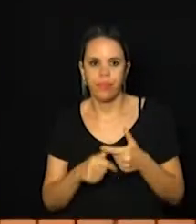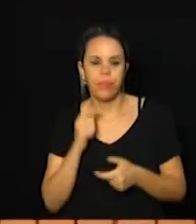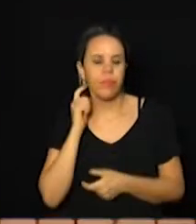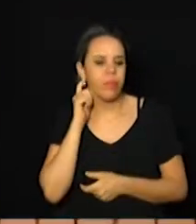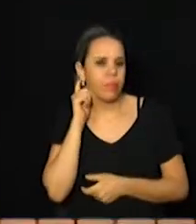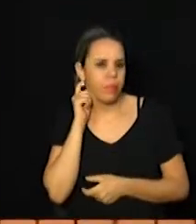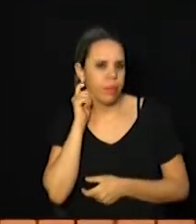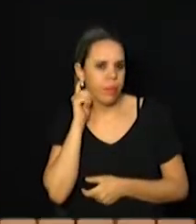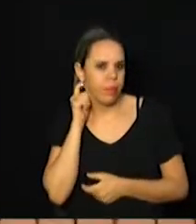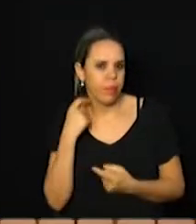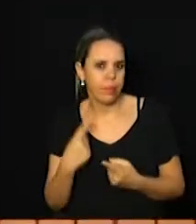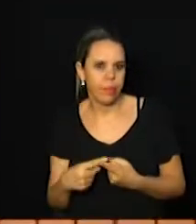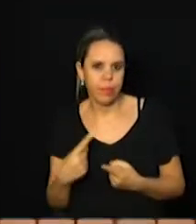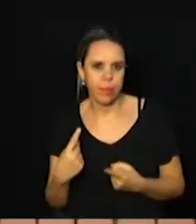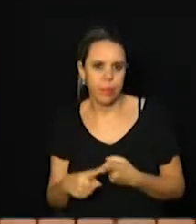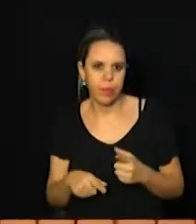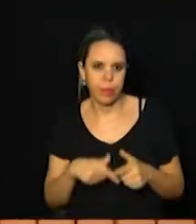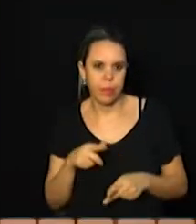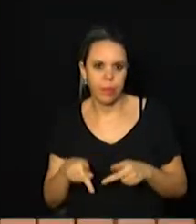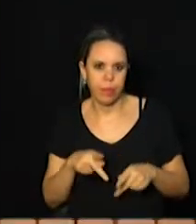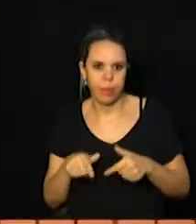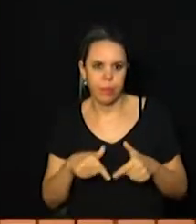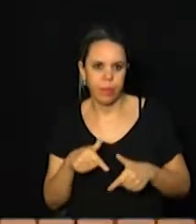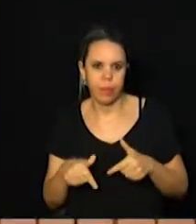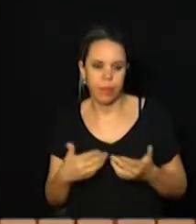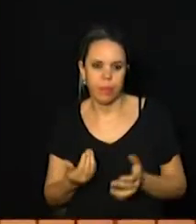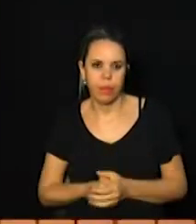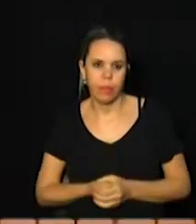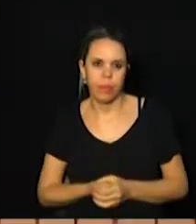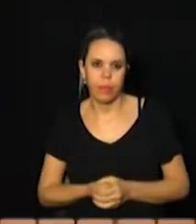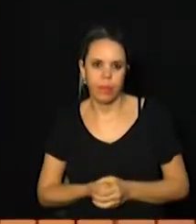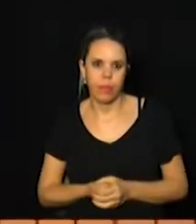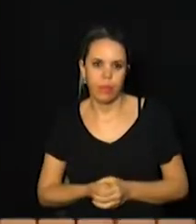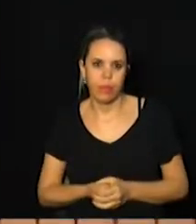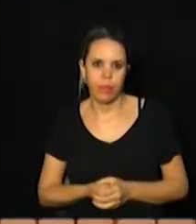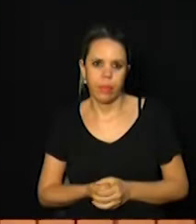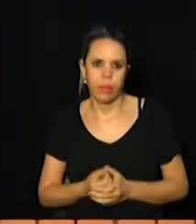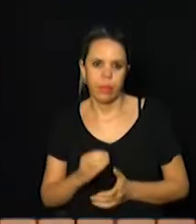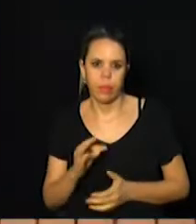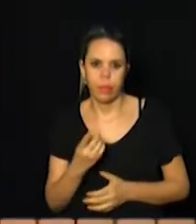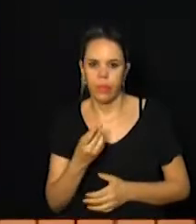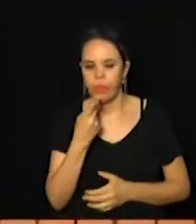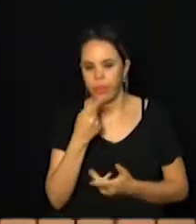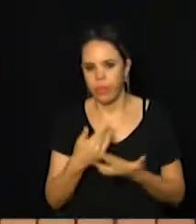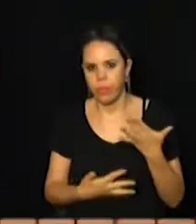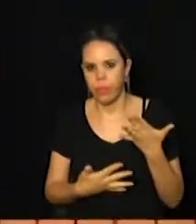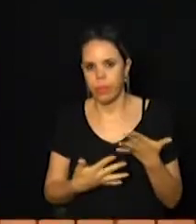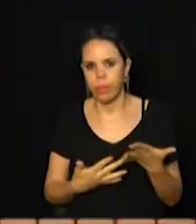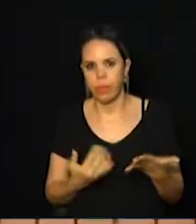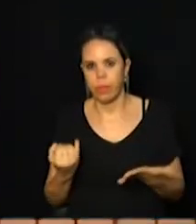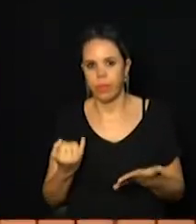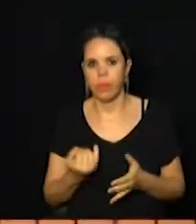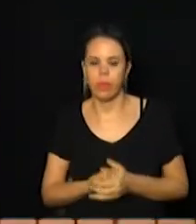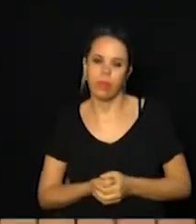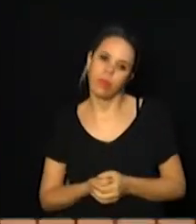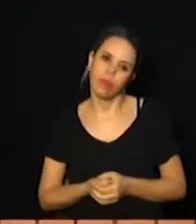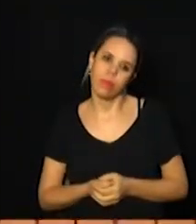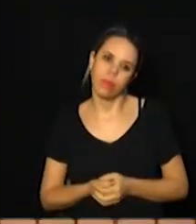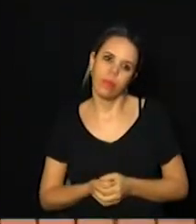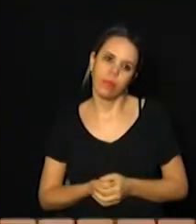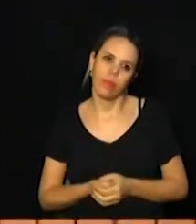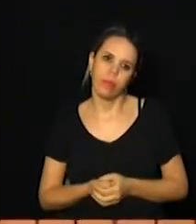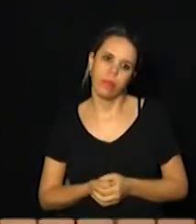né porque elas trabalhadoras embora a o Chico tem a falado várias coisas muito importantes